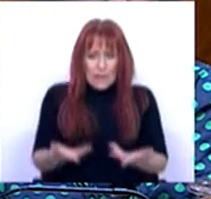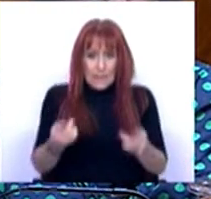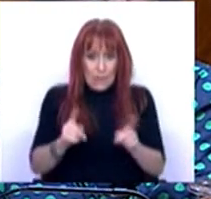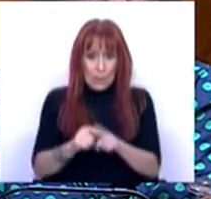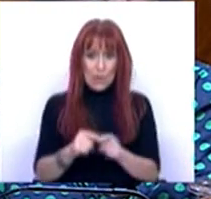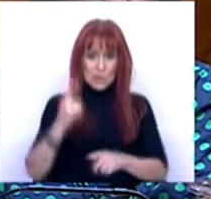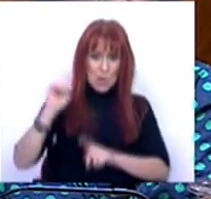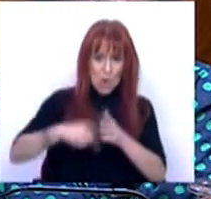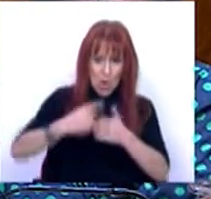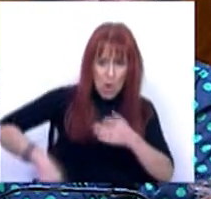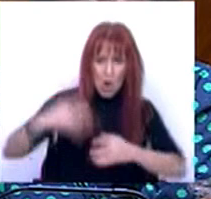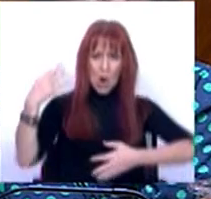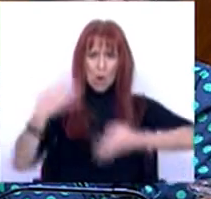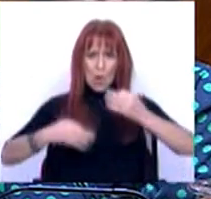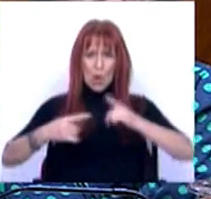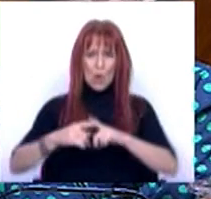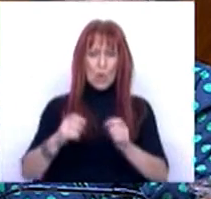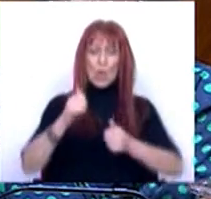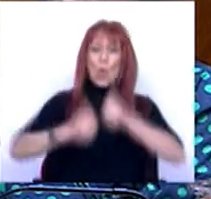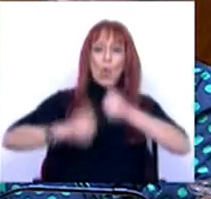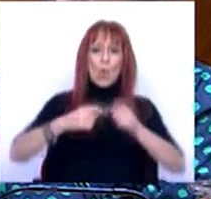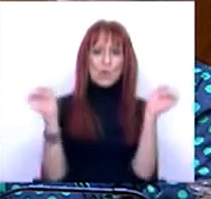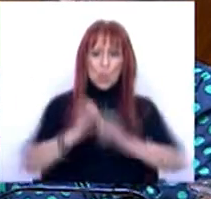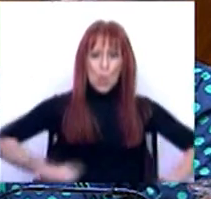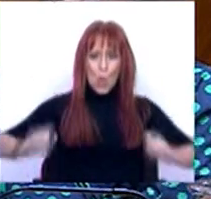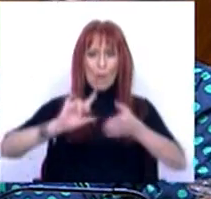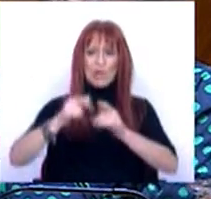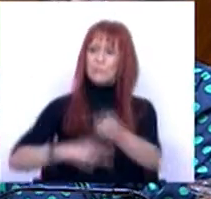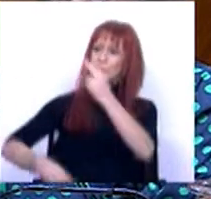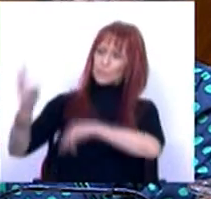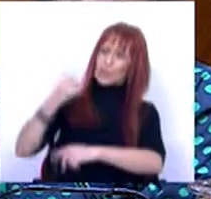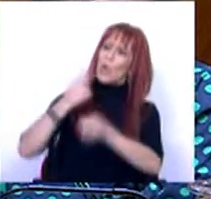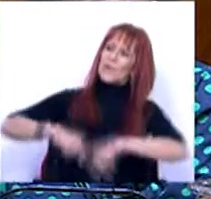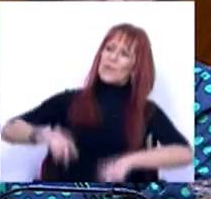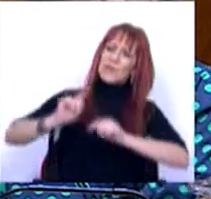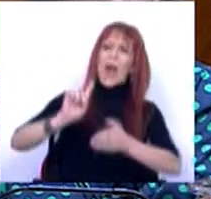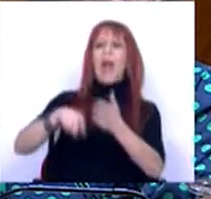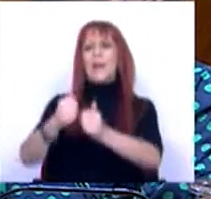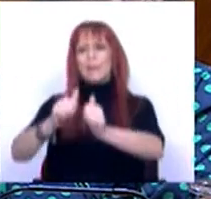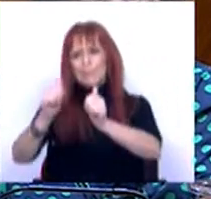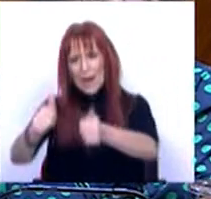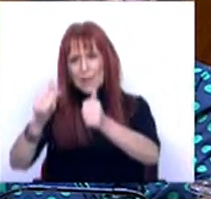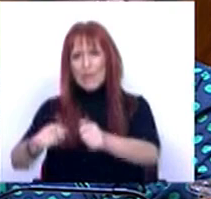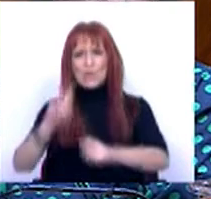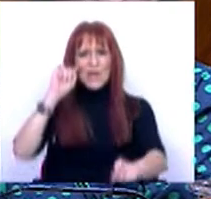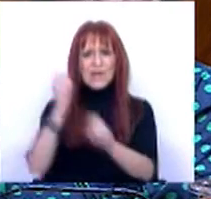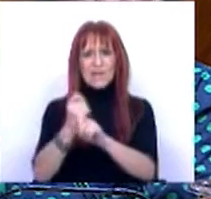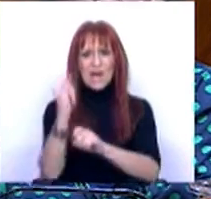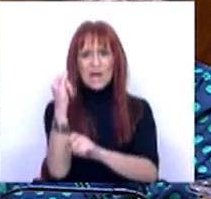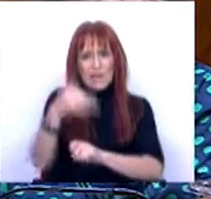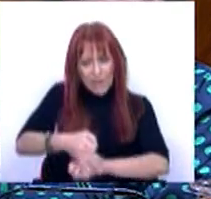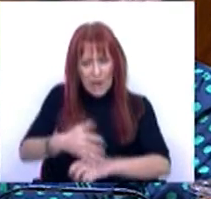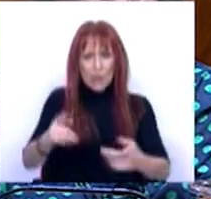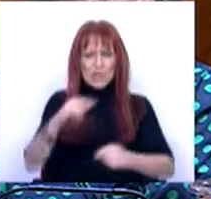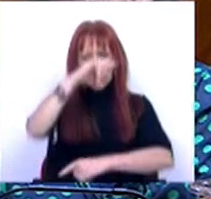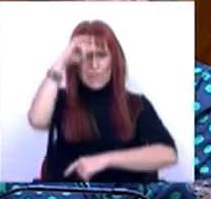as impugnações, concursos desertos, projetos que têm que ir para trás várias vezes até ficarem de acordo com as exigências da IP,